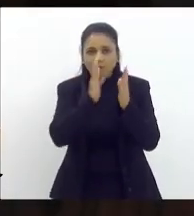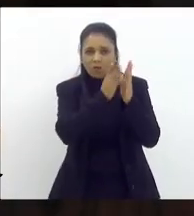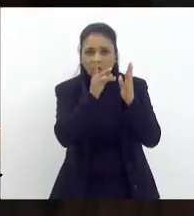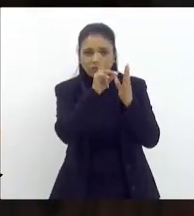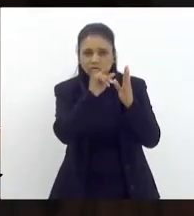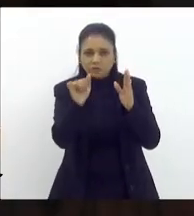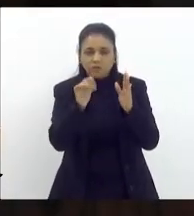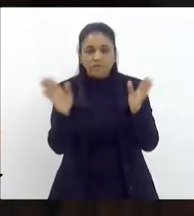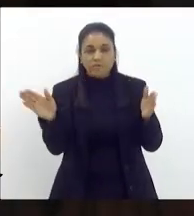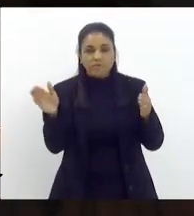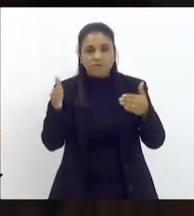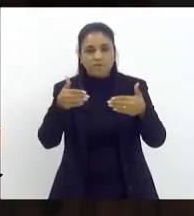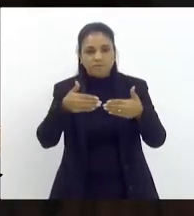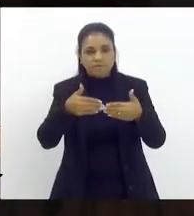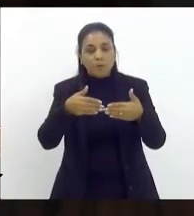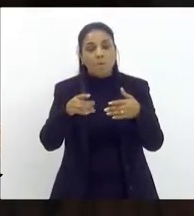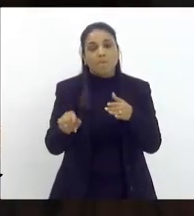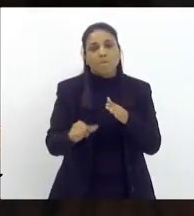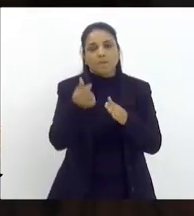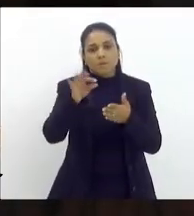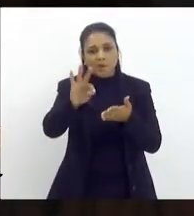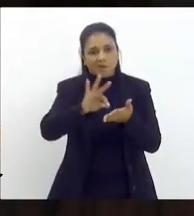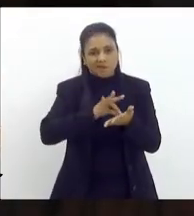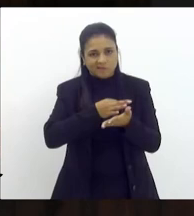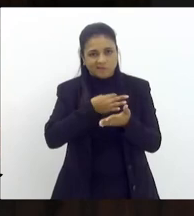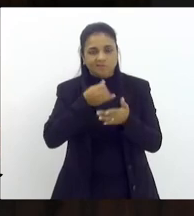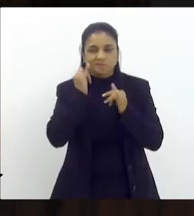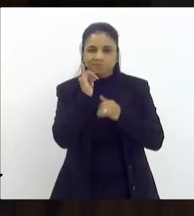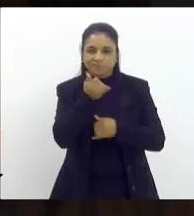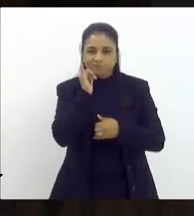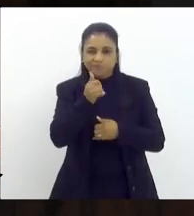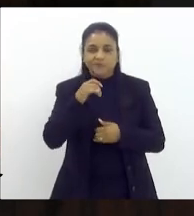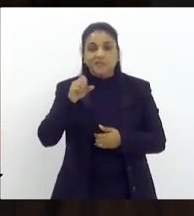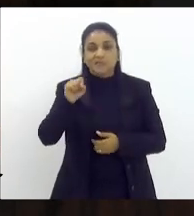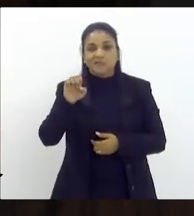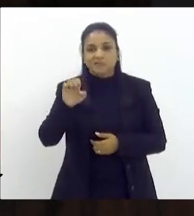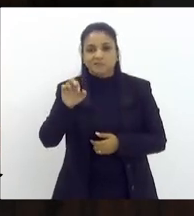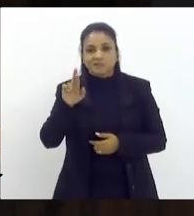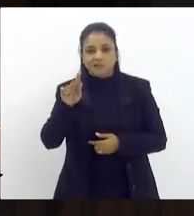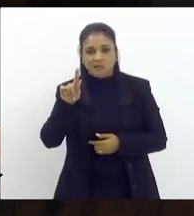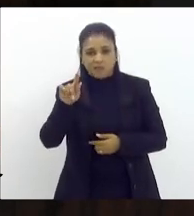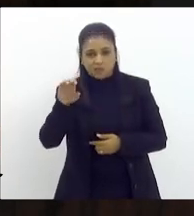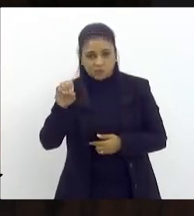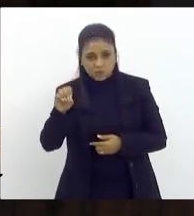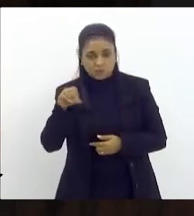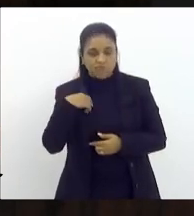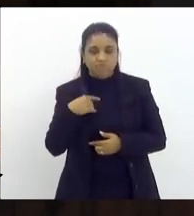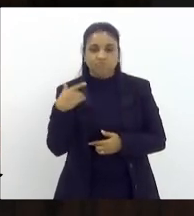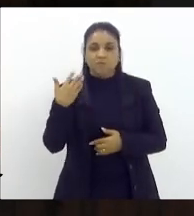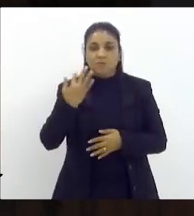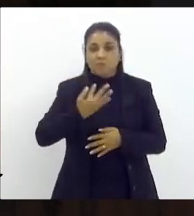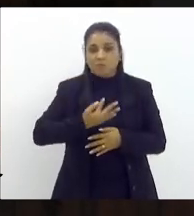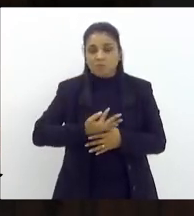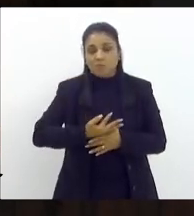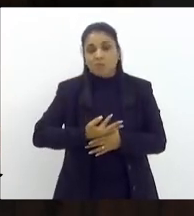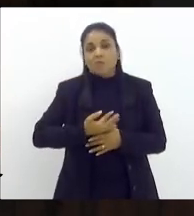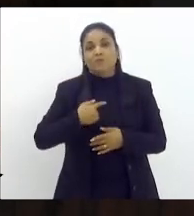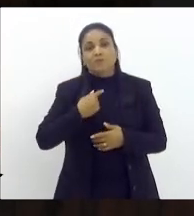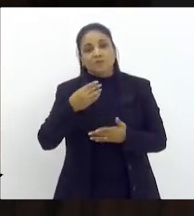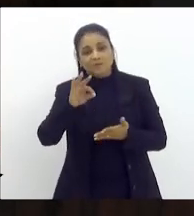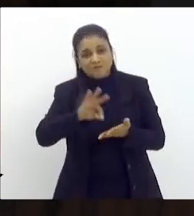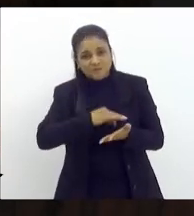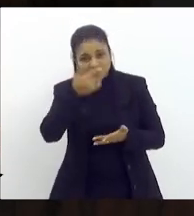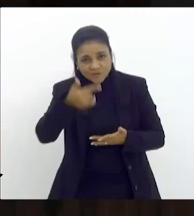passa seu expediente final primeiro orador escrito Deputado Sérgio Fernandes não se encontrando presente próximo morador escrita